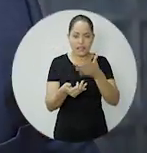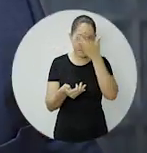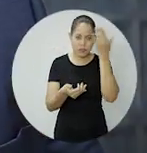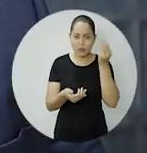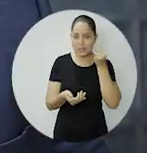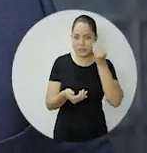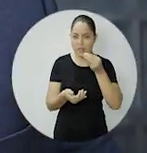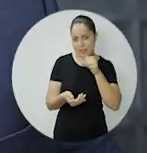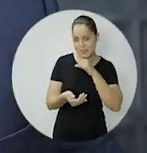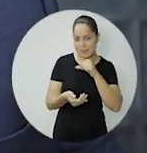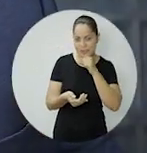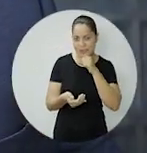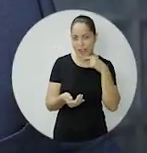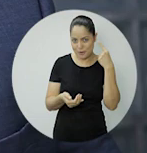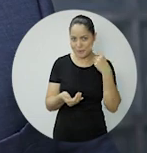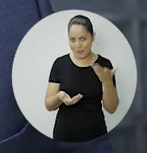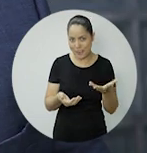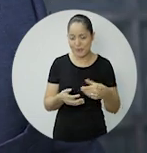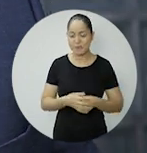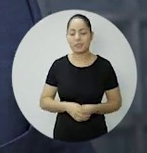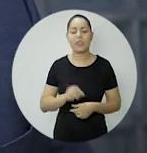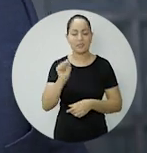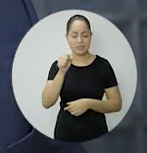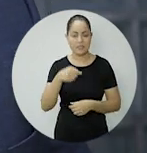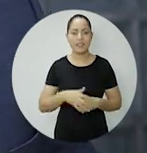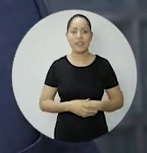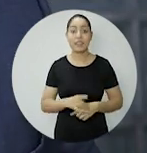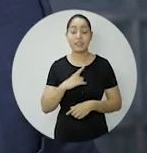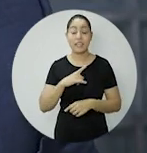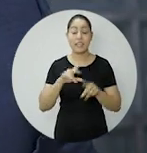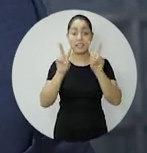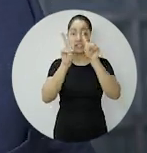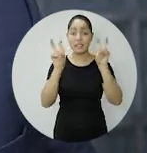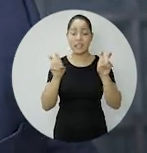experiente. Exatamente. Nesse sentido, a gente trata de temas como a saúde